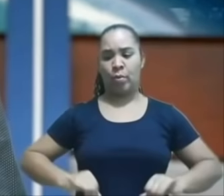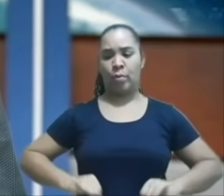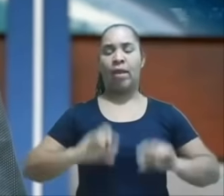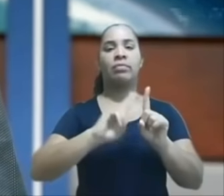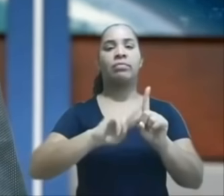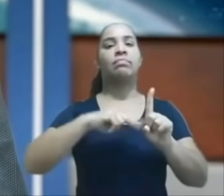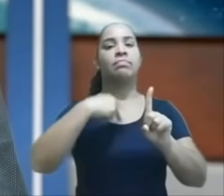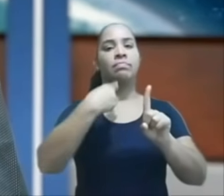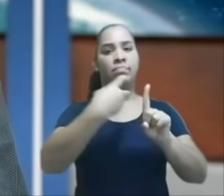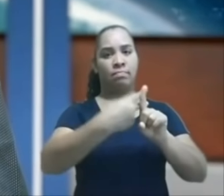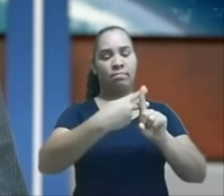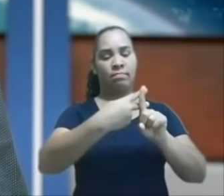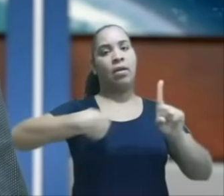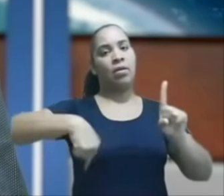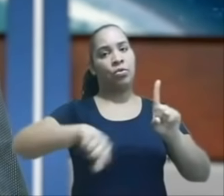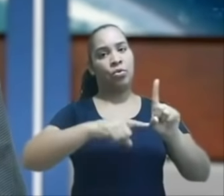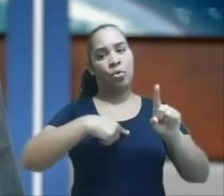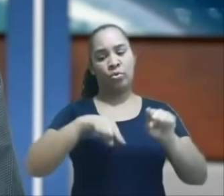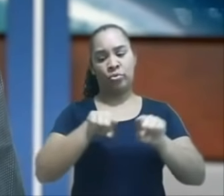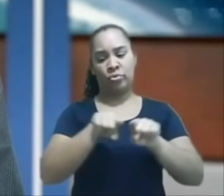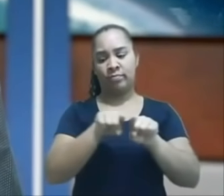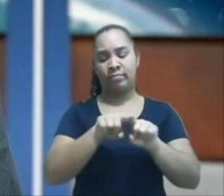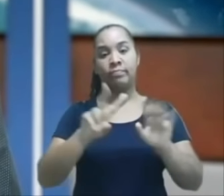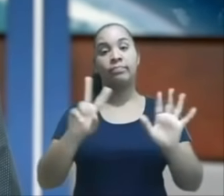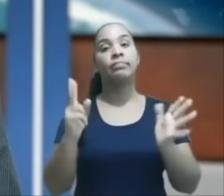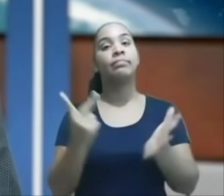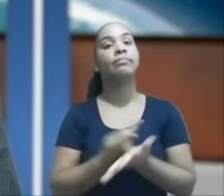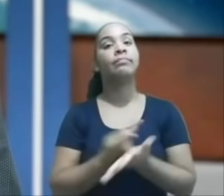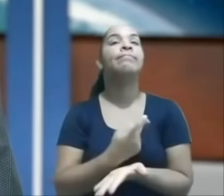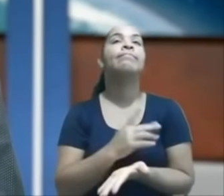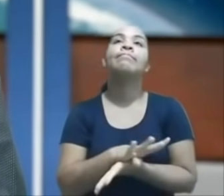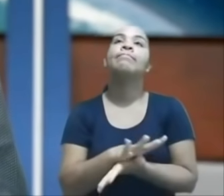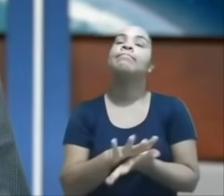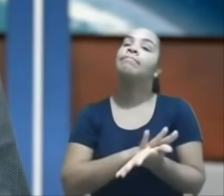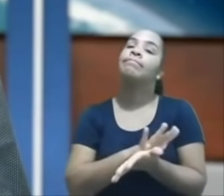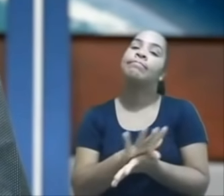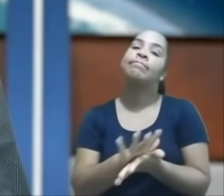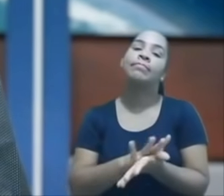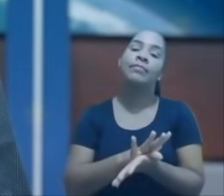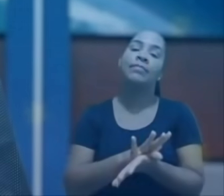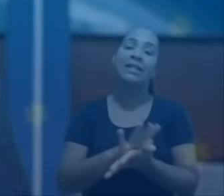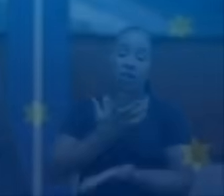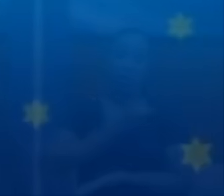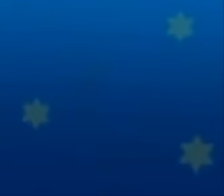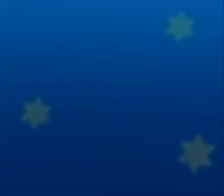nada justifica o suicídio. Nele jamais é programado.